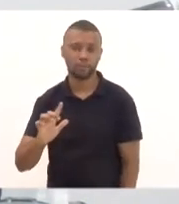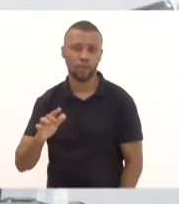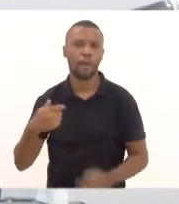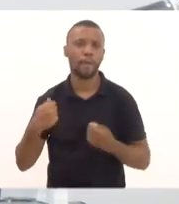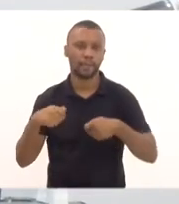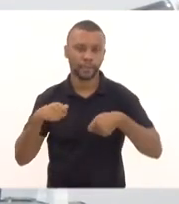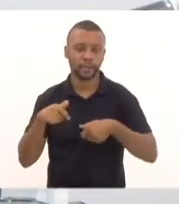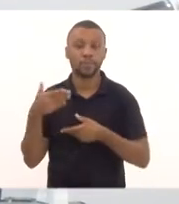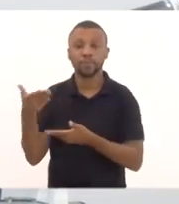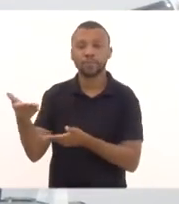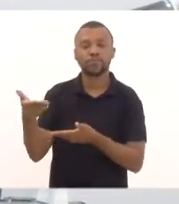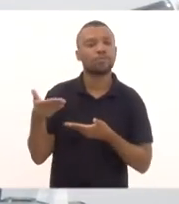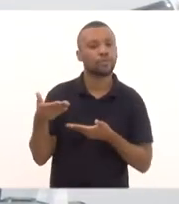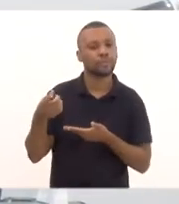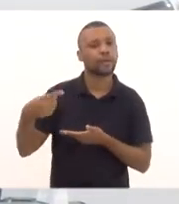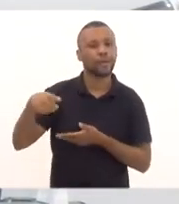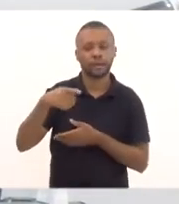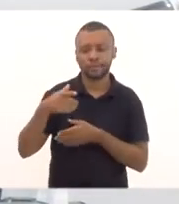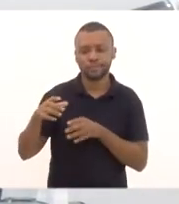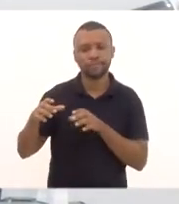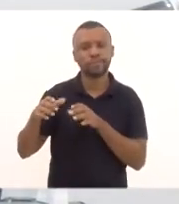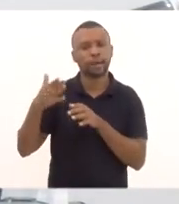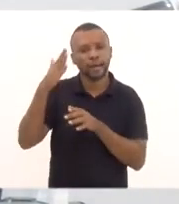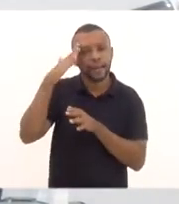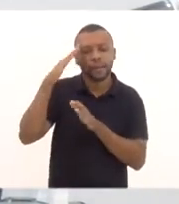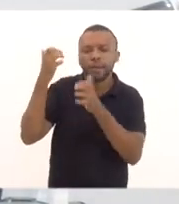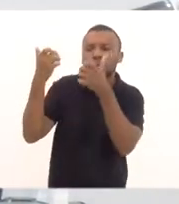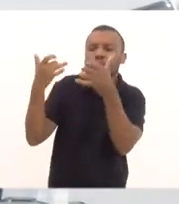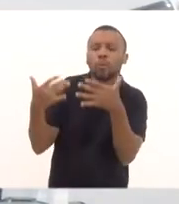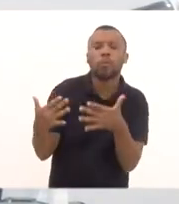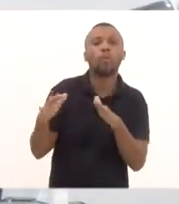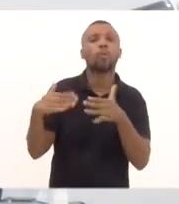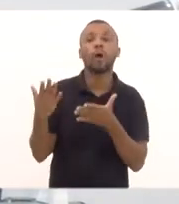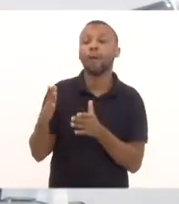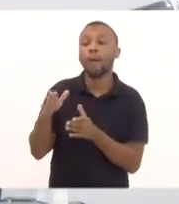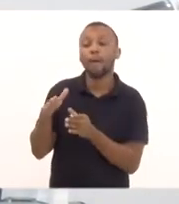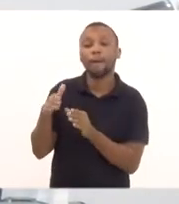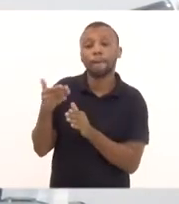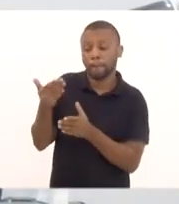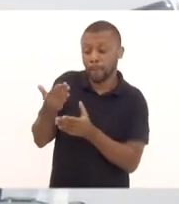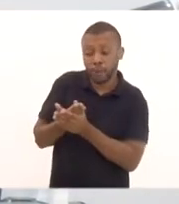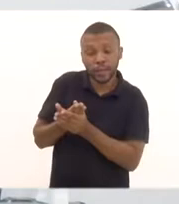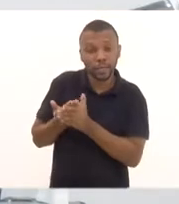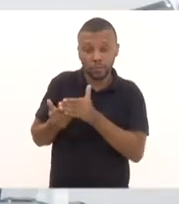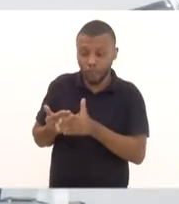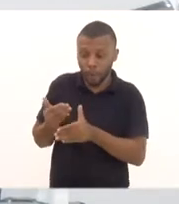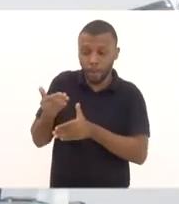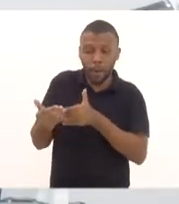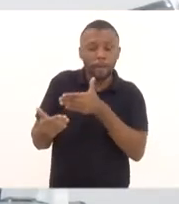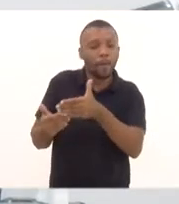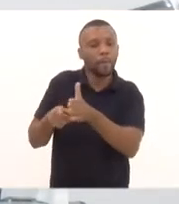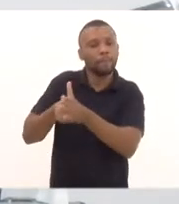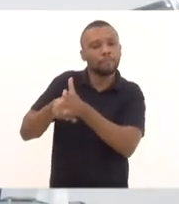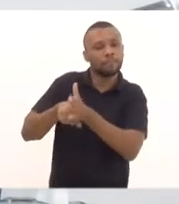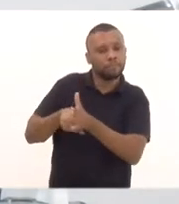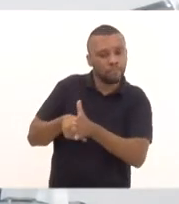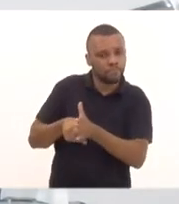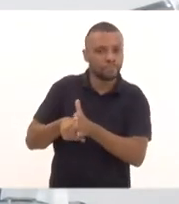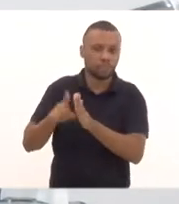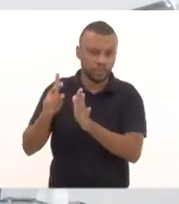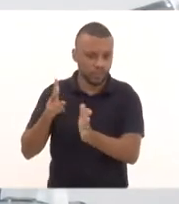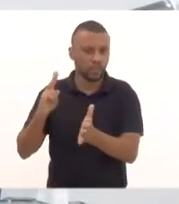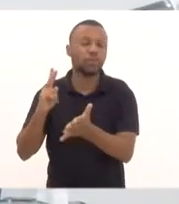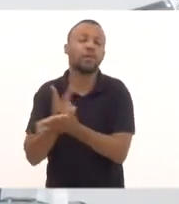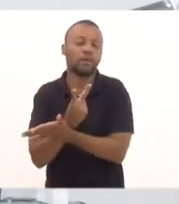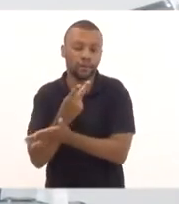aqui tá de Polícia Civil para saber exatamente qual é o processo de apuração dessas ocorrências não me lembro que a gente fez até aqui mas também falar sobre isso